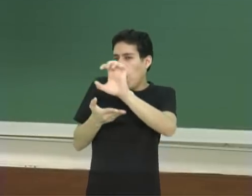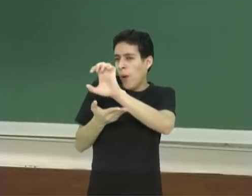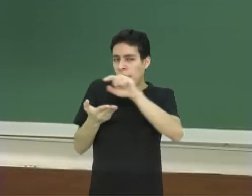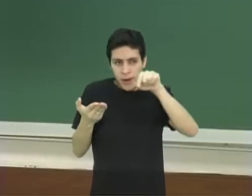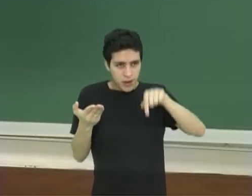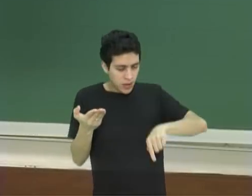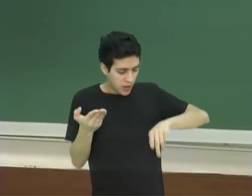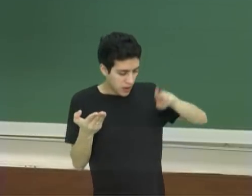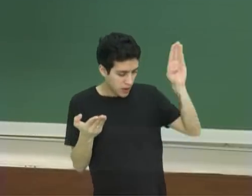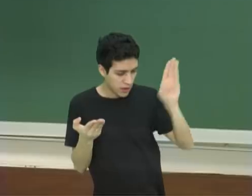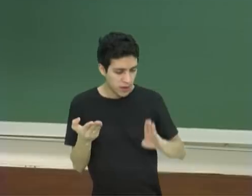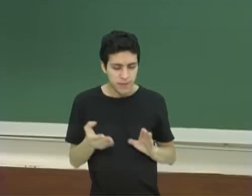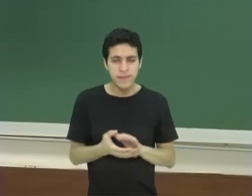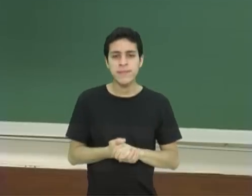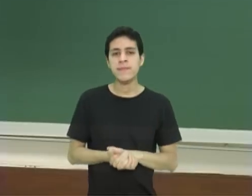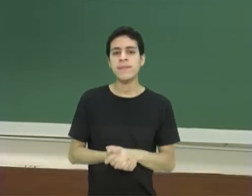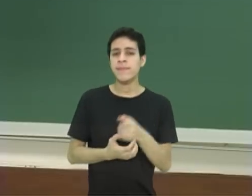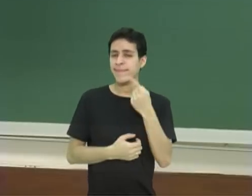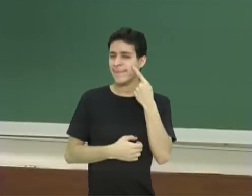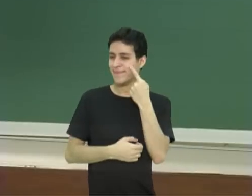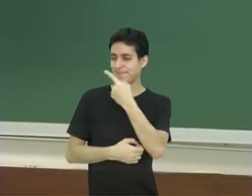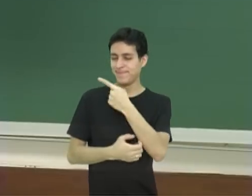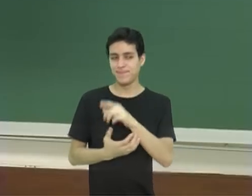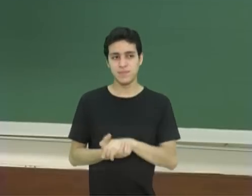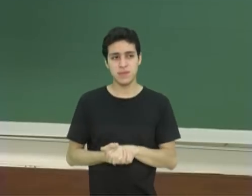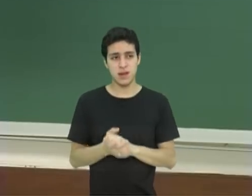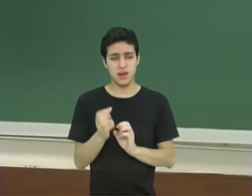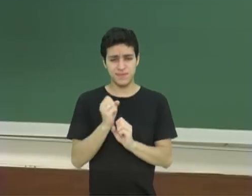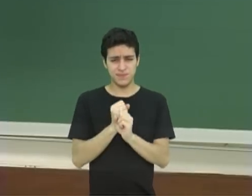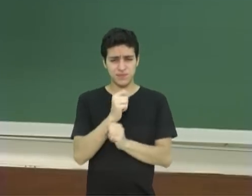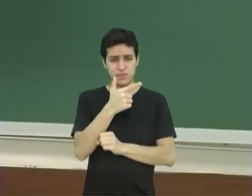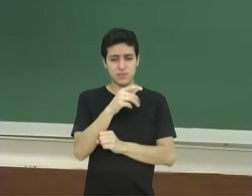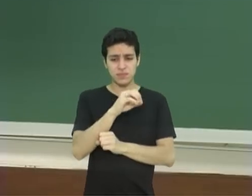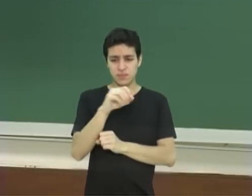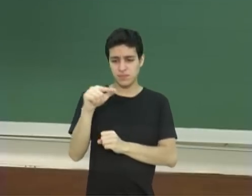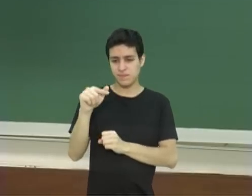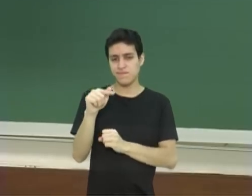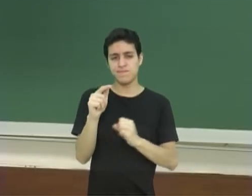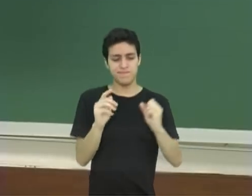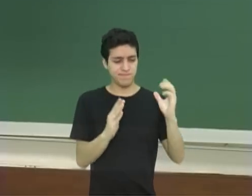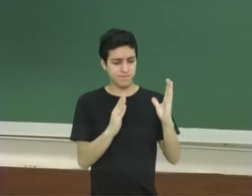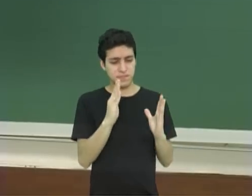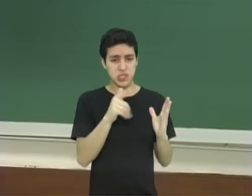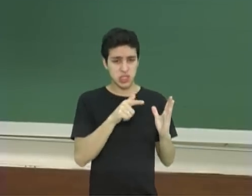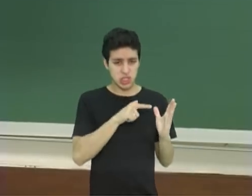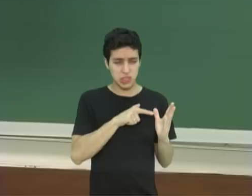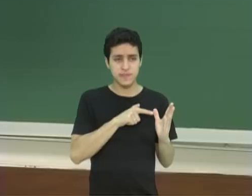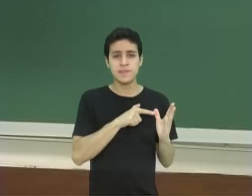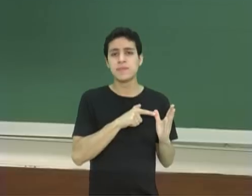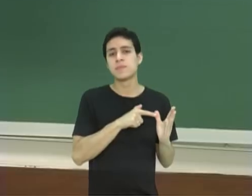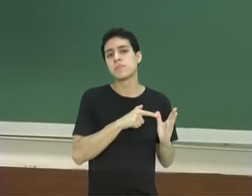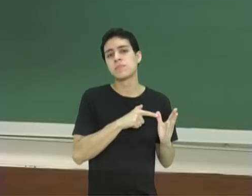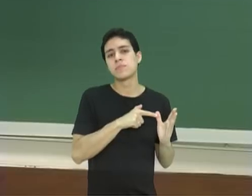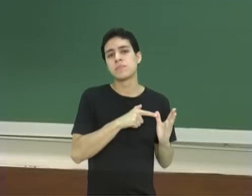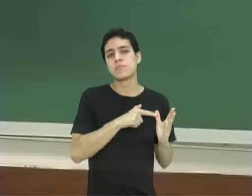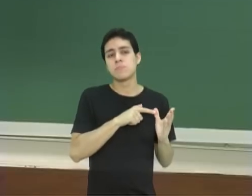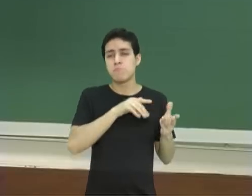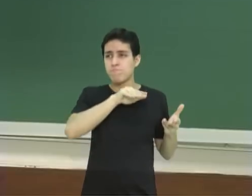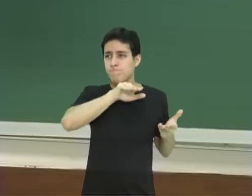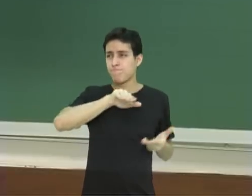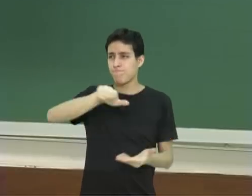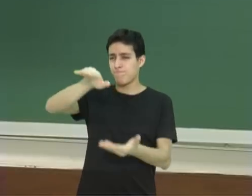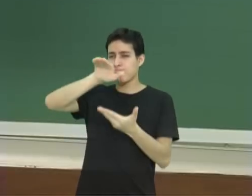né? Nós tínhamos, a partir de 2007, aqui ainda, as exportações, né? E